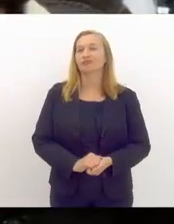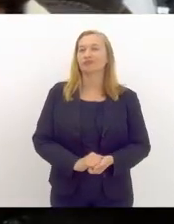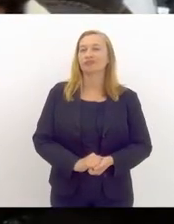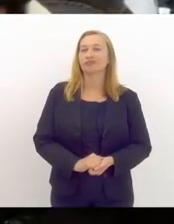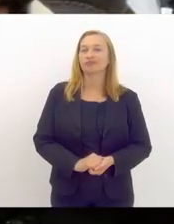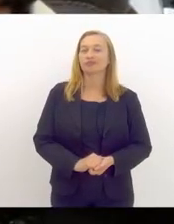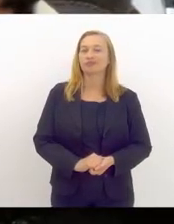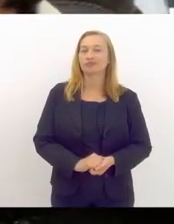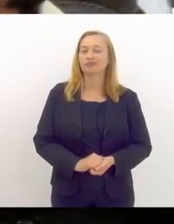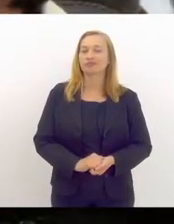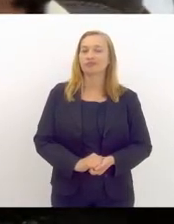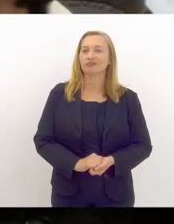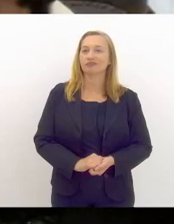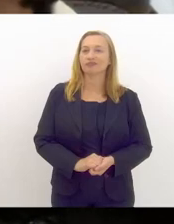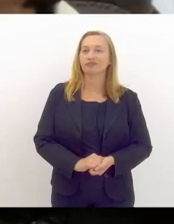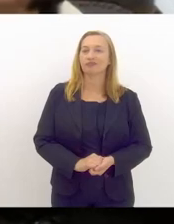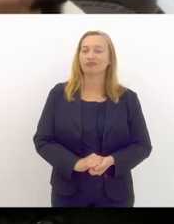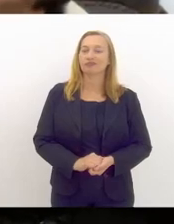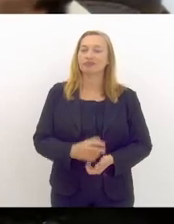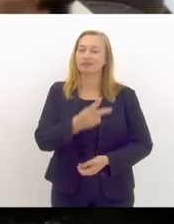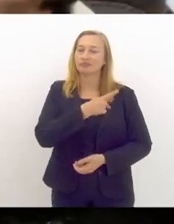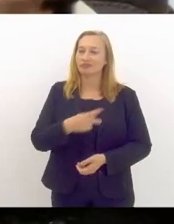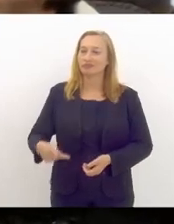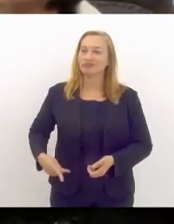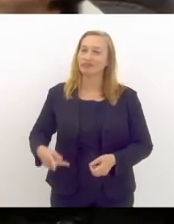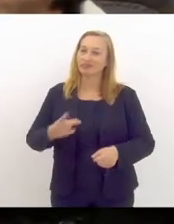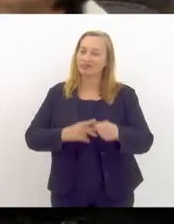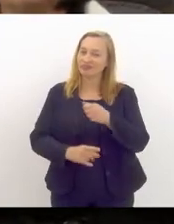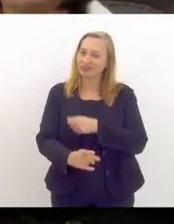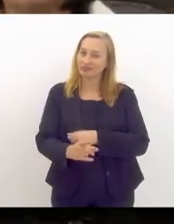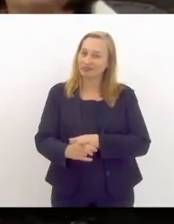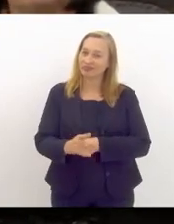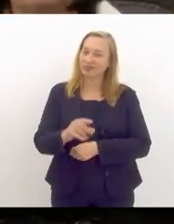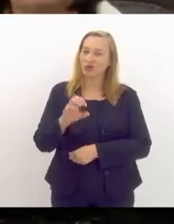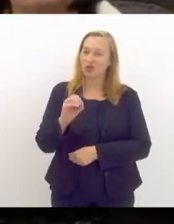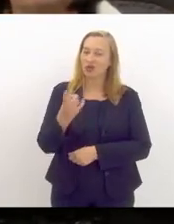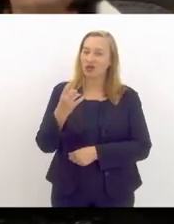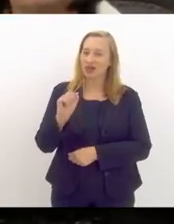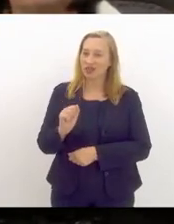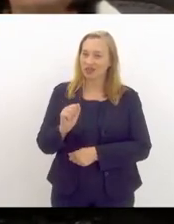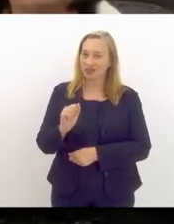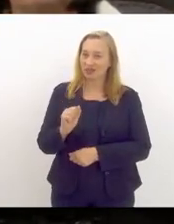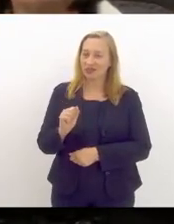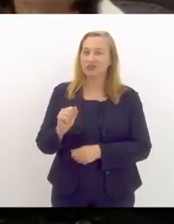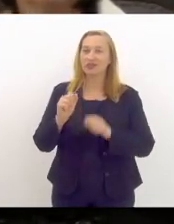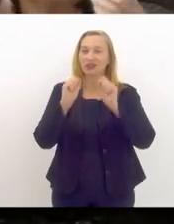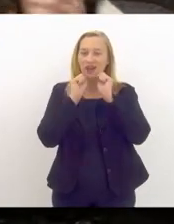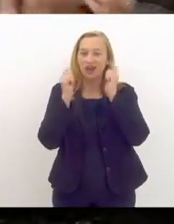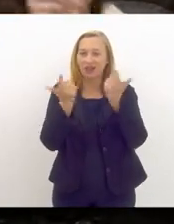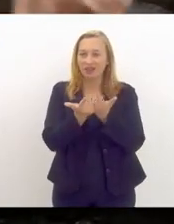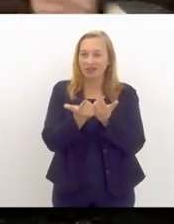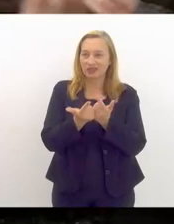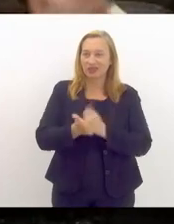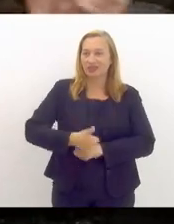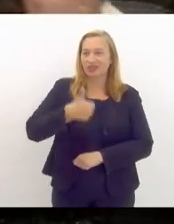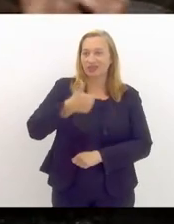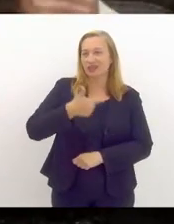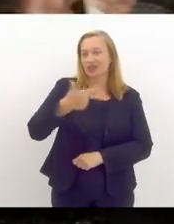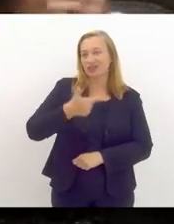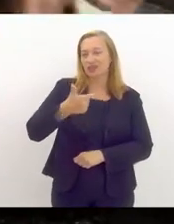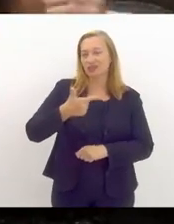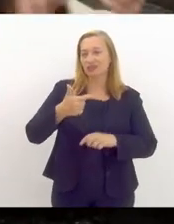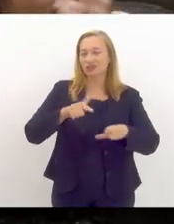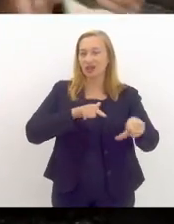nosso eterno presidente orgânico, o excelentíssimo presidente da Alerge, na 12ª